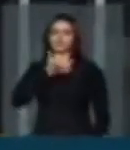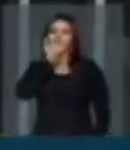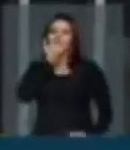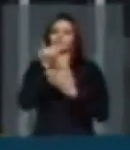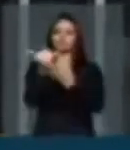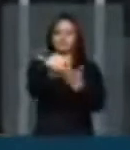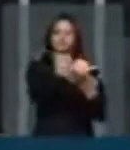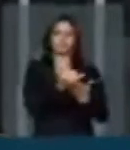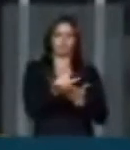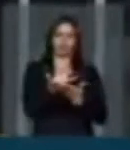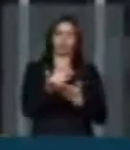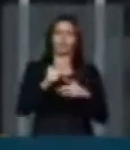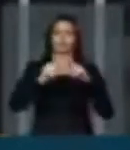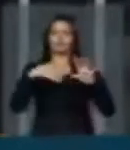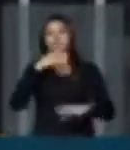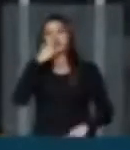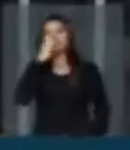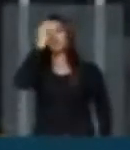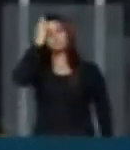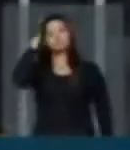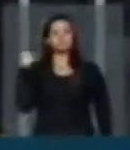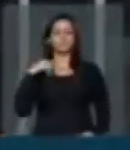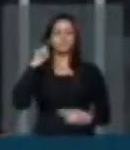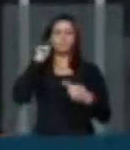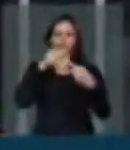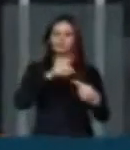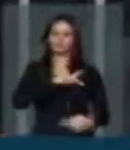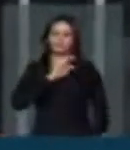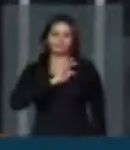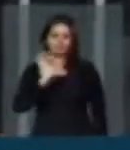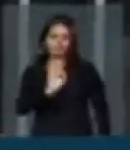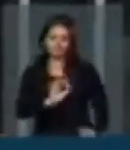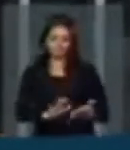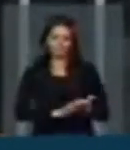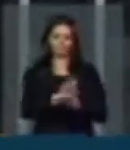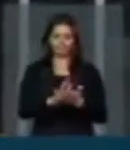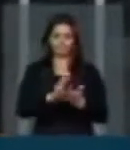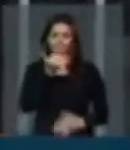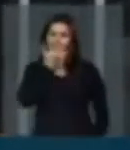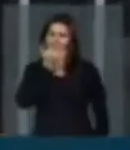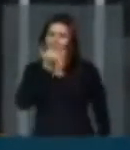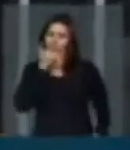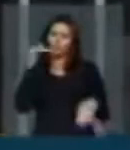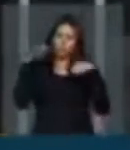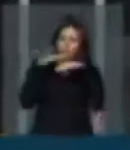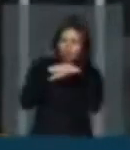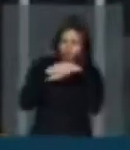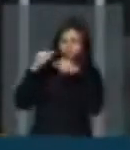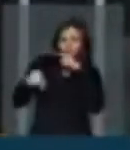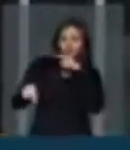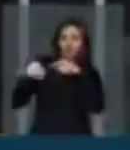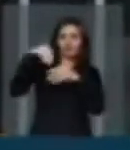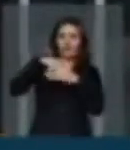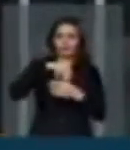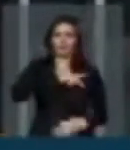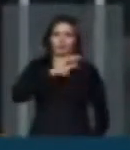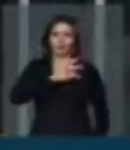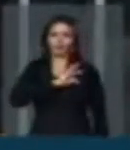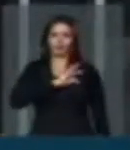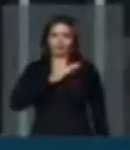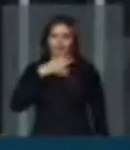autocrítica. Mas parece não ser essa a intenção do Partido dos Trabalhadores. Desculpas e humildade não encontram eco no